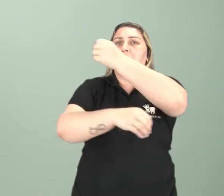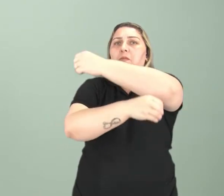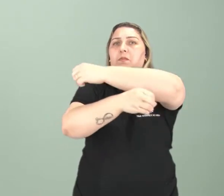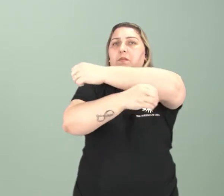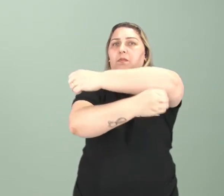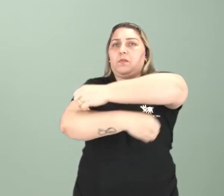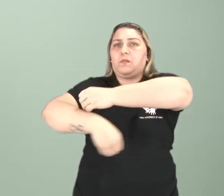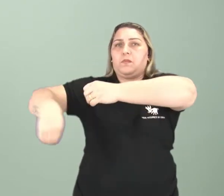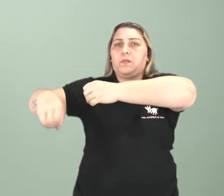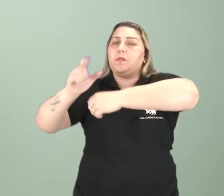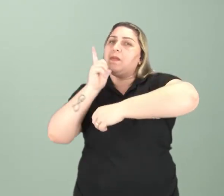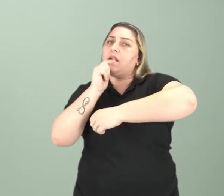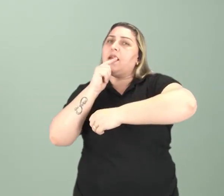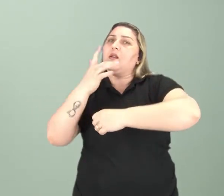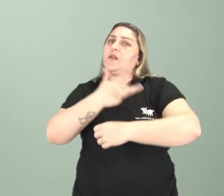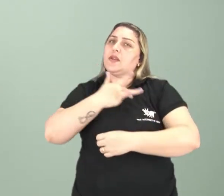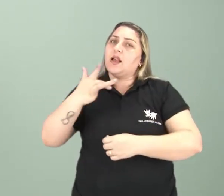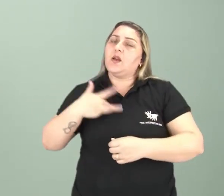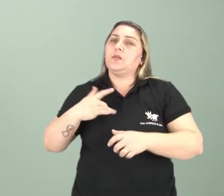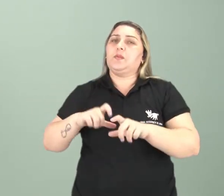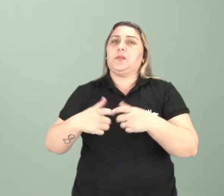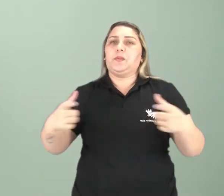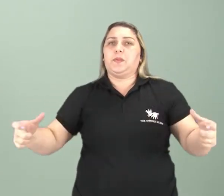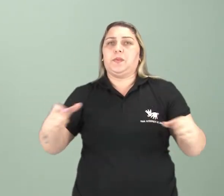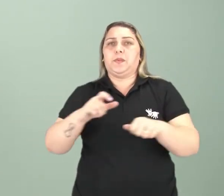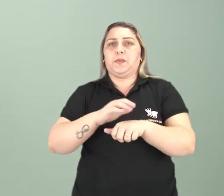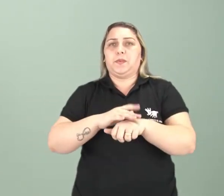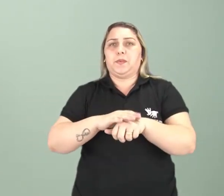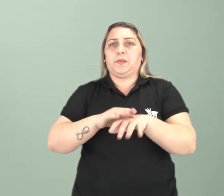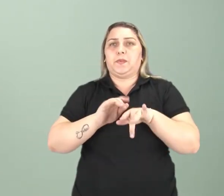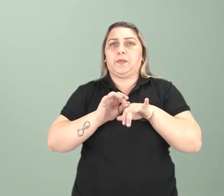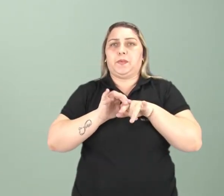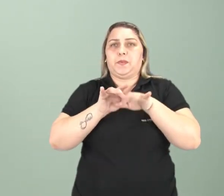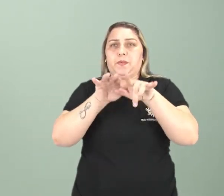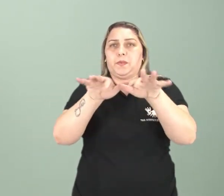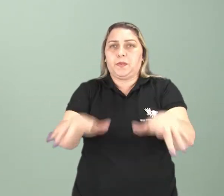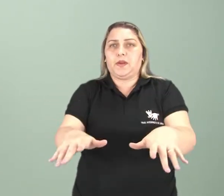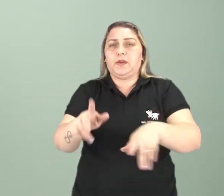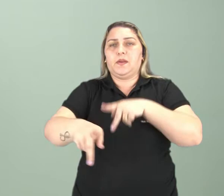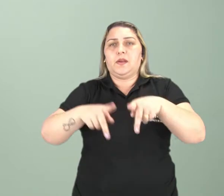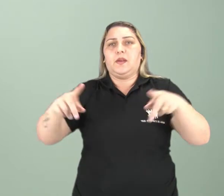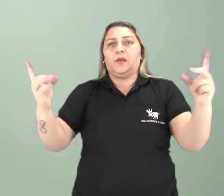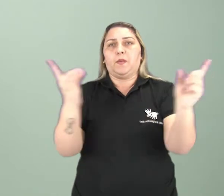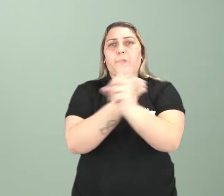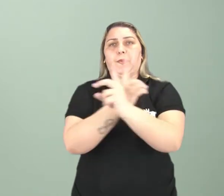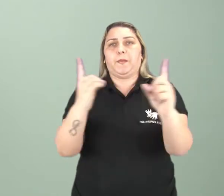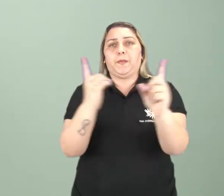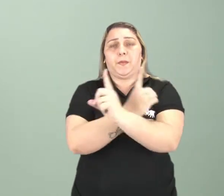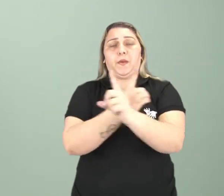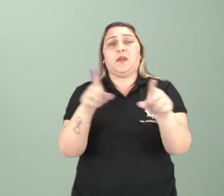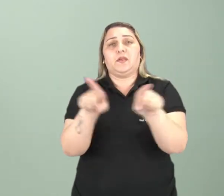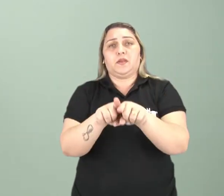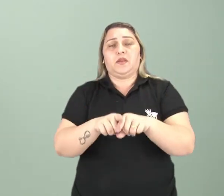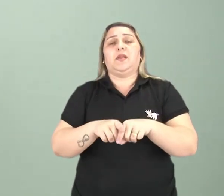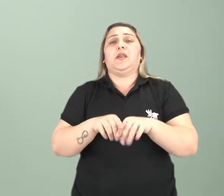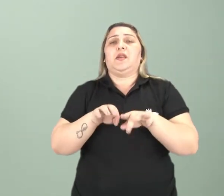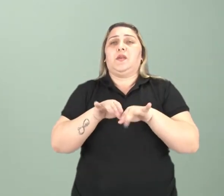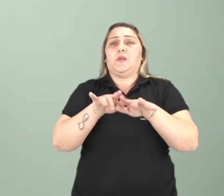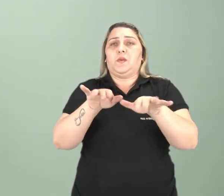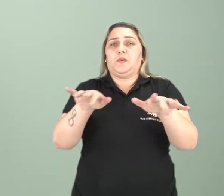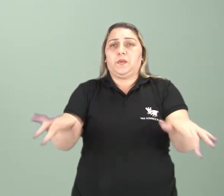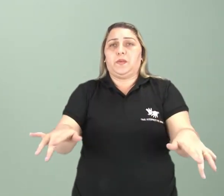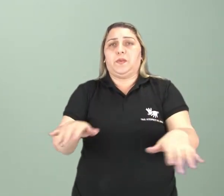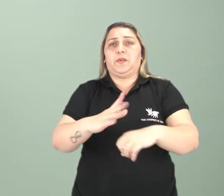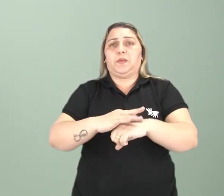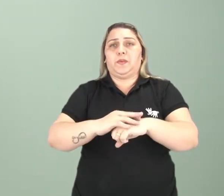básico, problemas com saúde, a expansão das doenças, porque você tem muitas pessoas em circulação, então as doenças elas se propagam também com